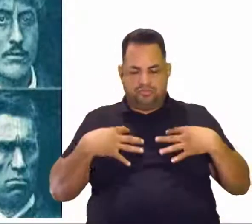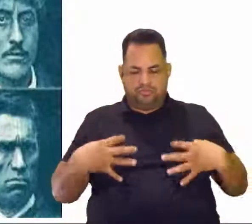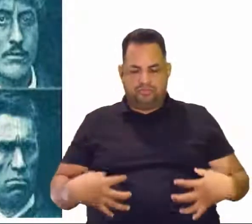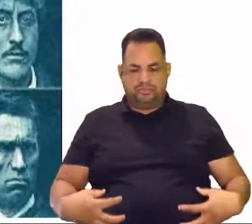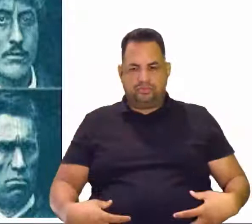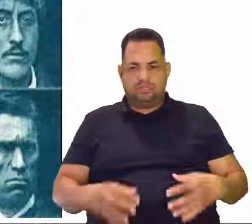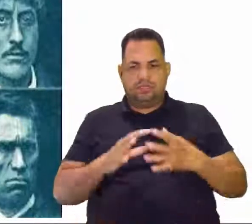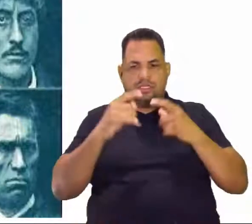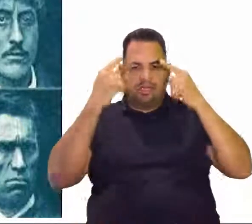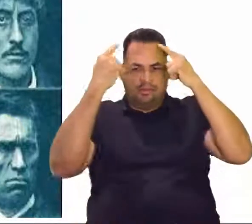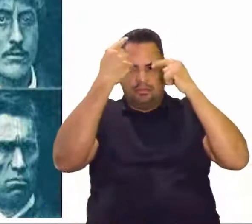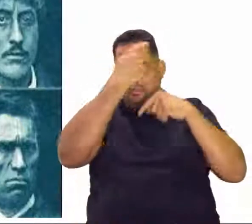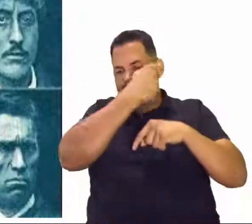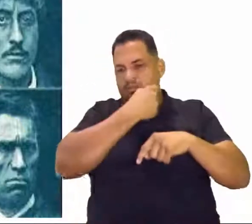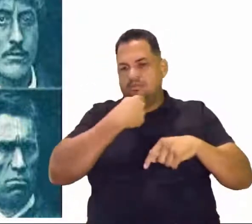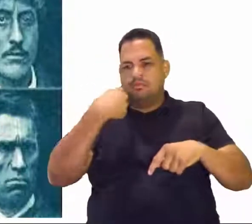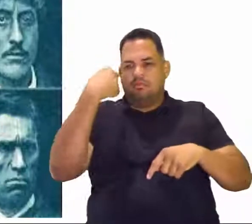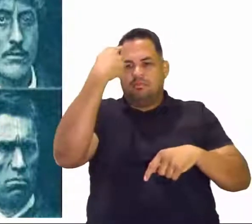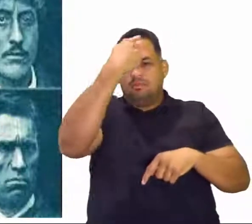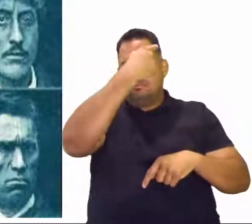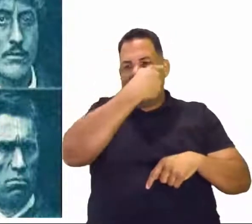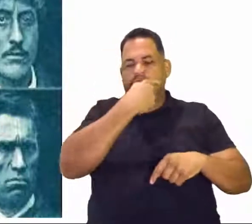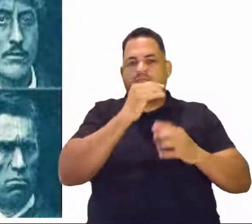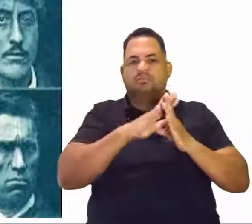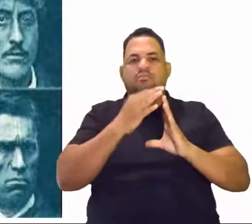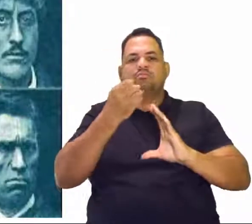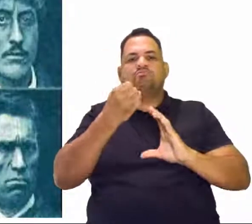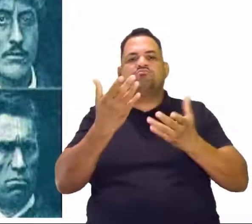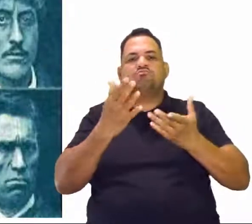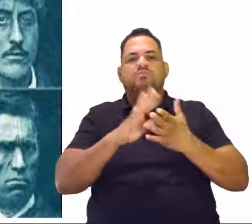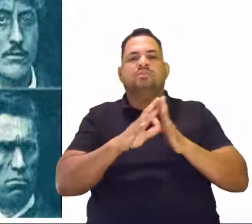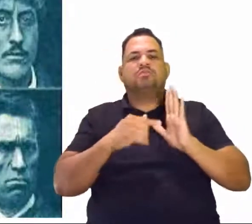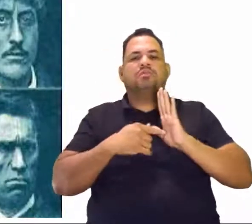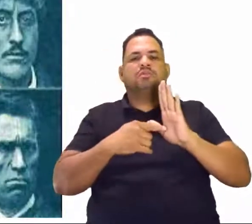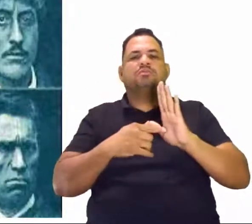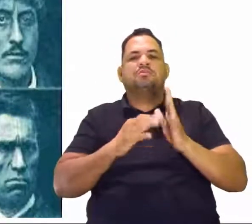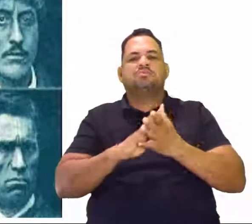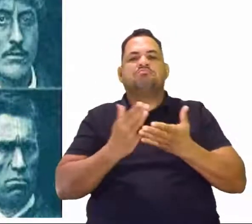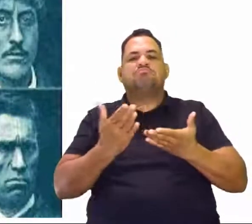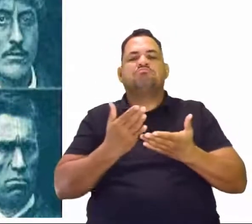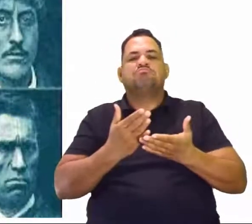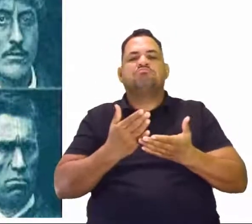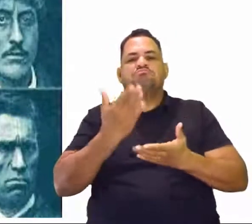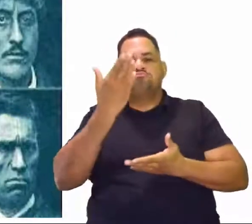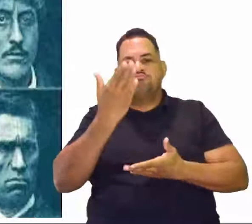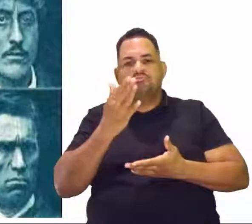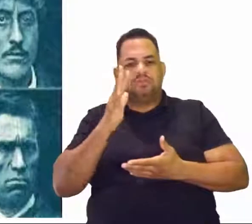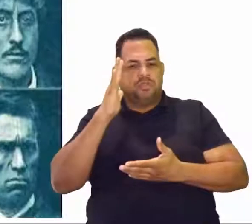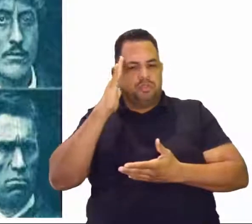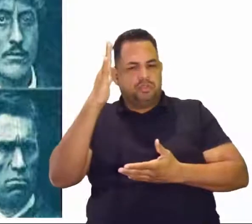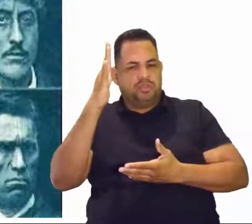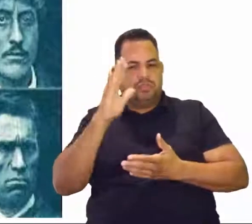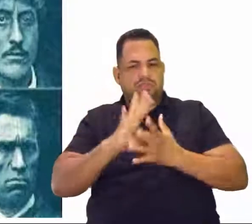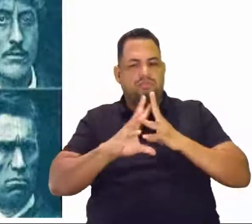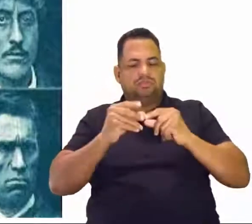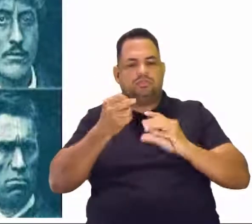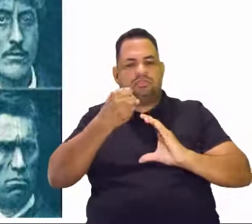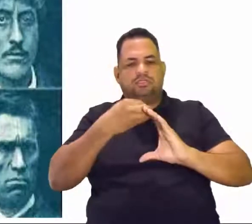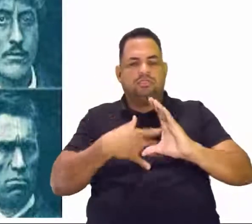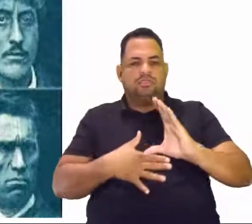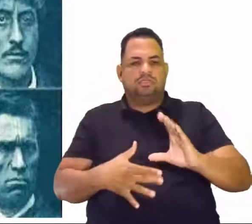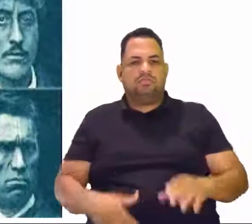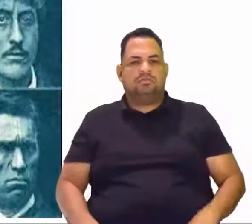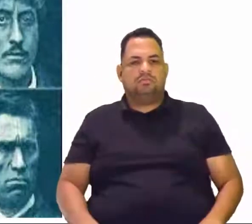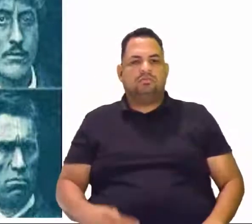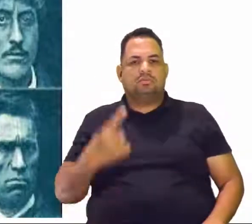é no crânio que tá explicado quando uma pessoa é criminosa ou não Resumindo né A Teoria dele era essa é aqui